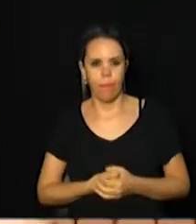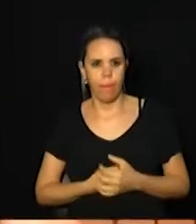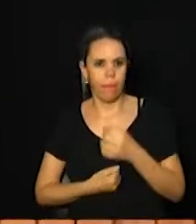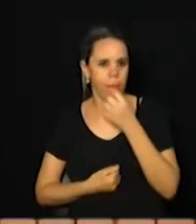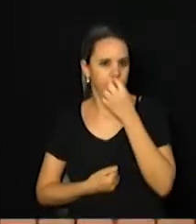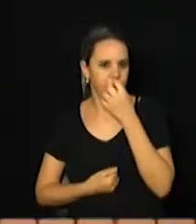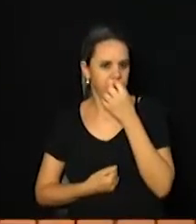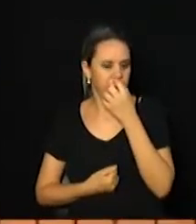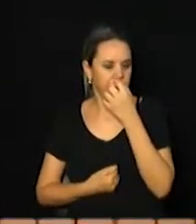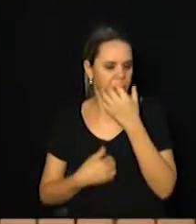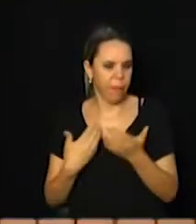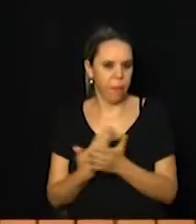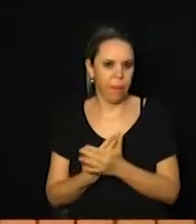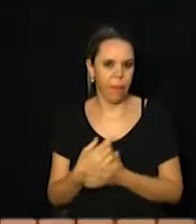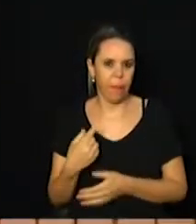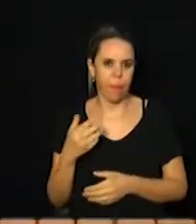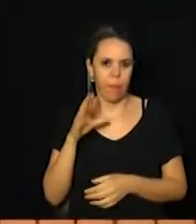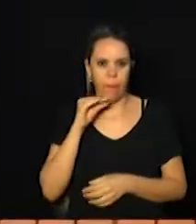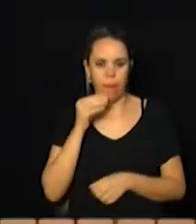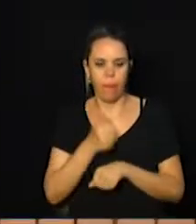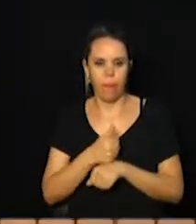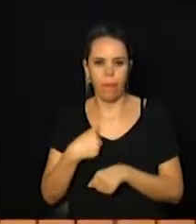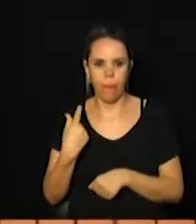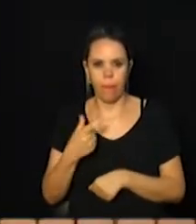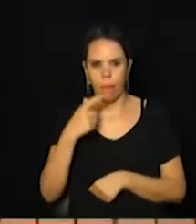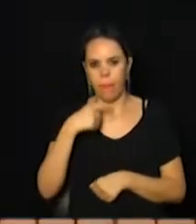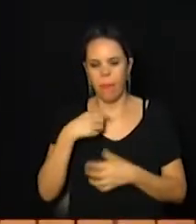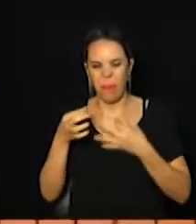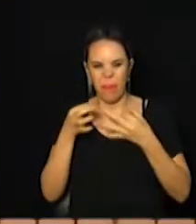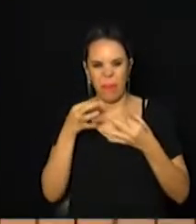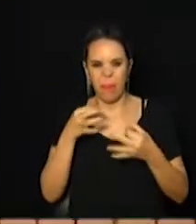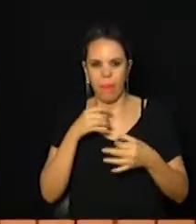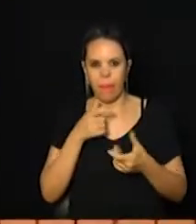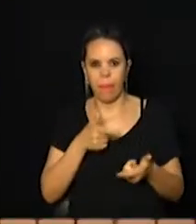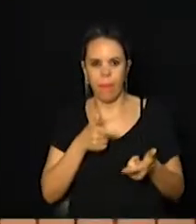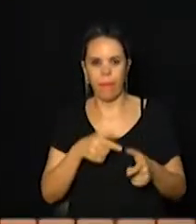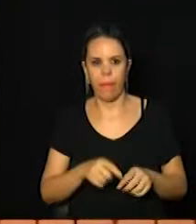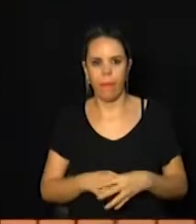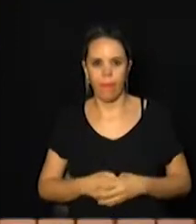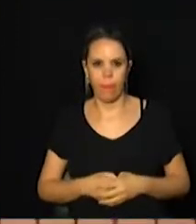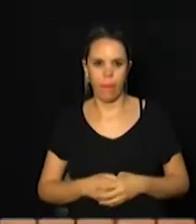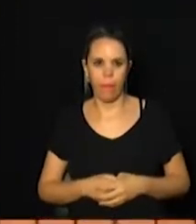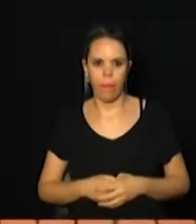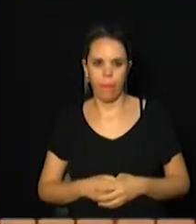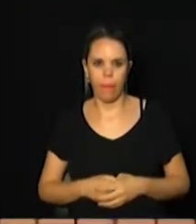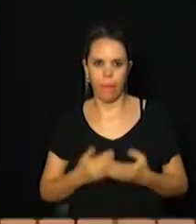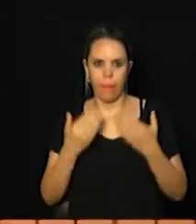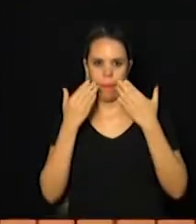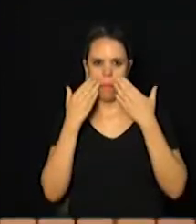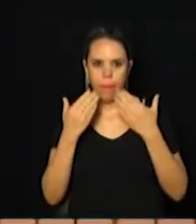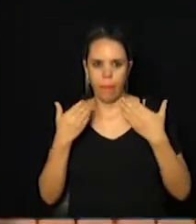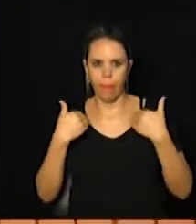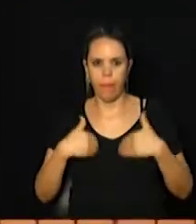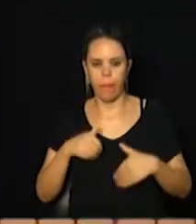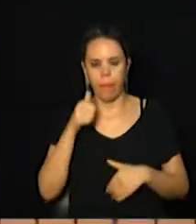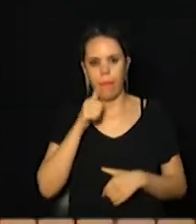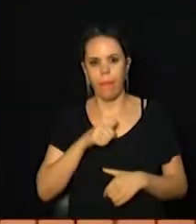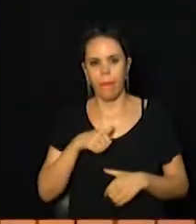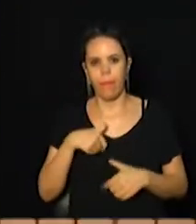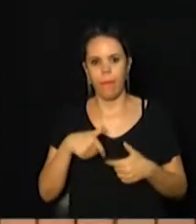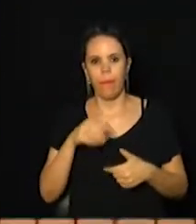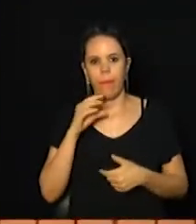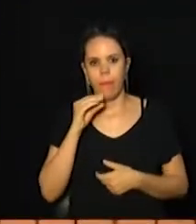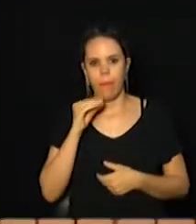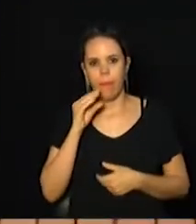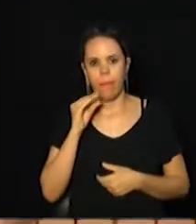e até os nossos companheiros aqui fala que eu sou pique né mas assim eles expõe o corpo das trabalhadoras